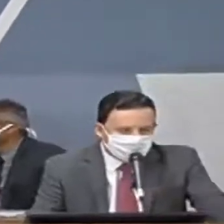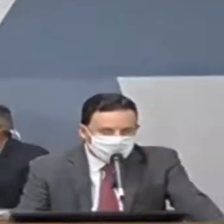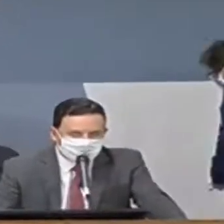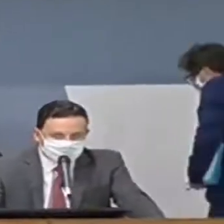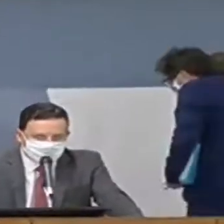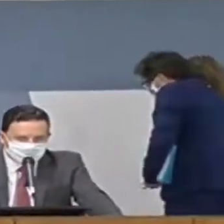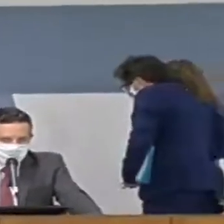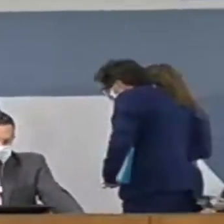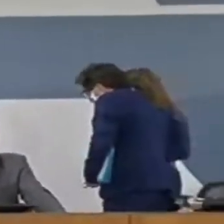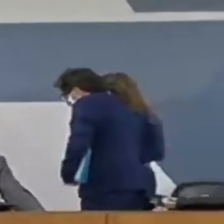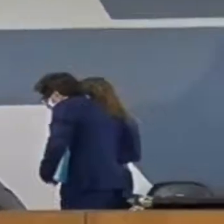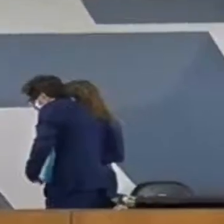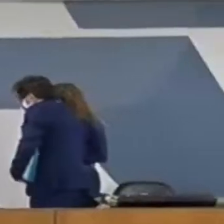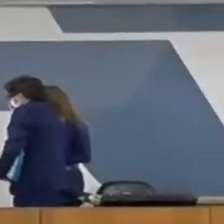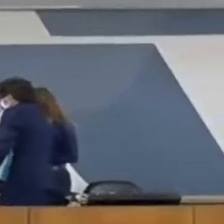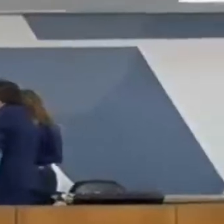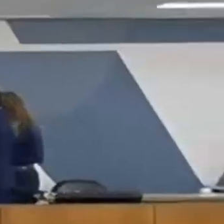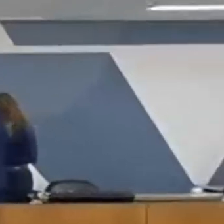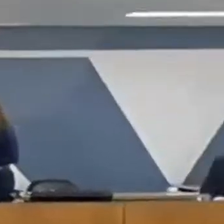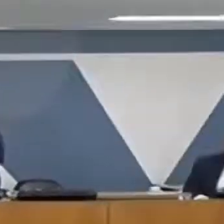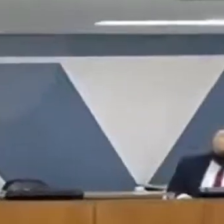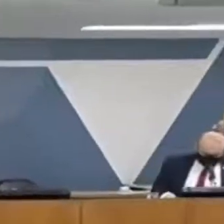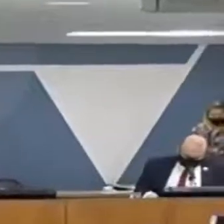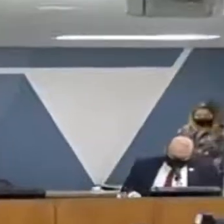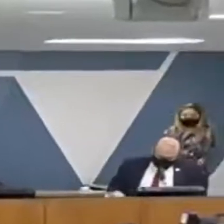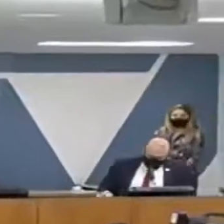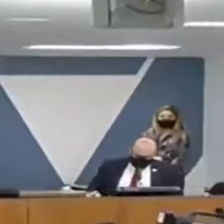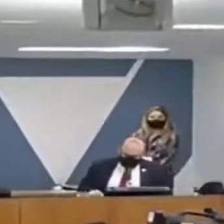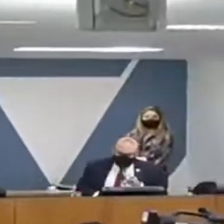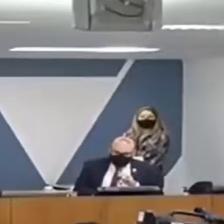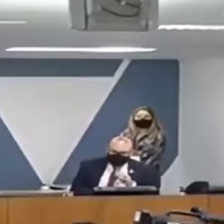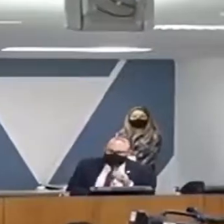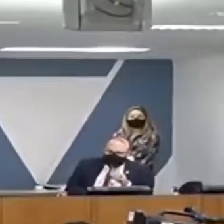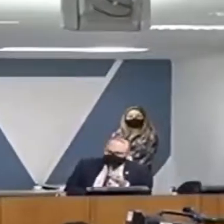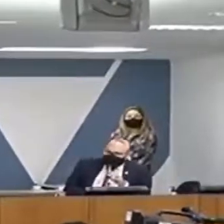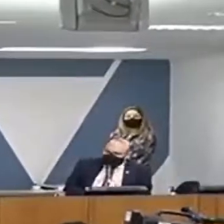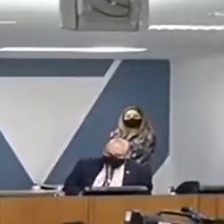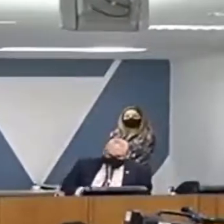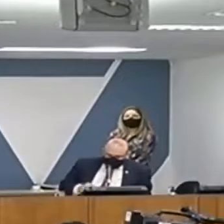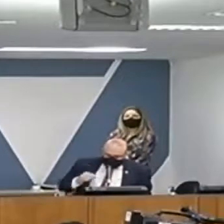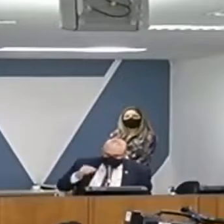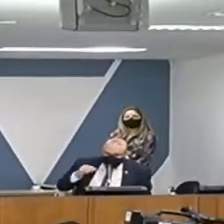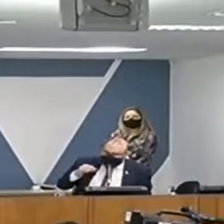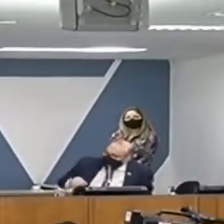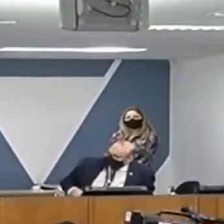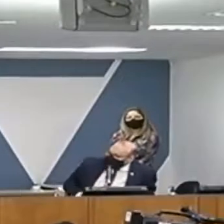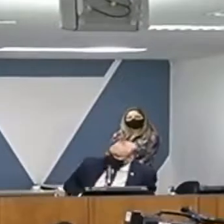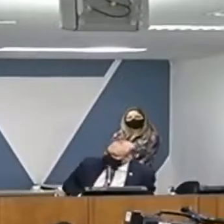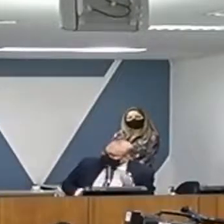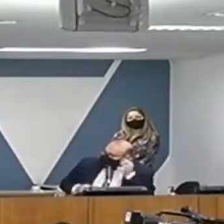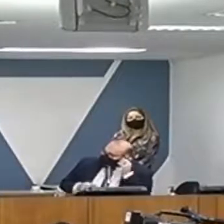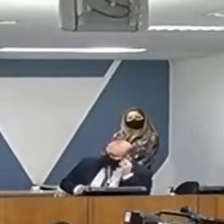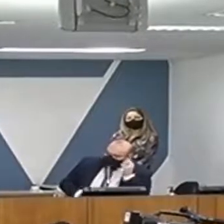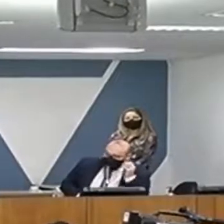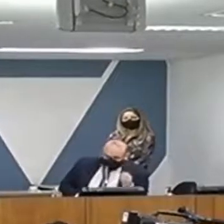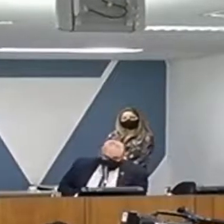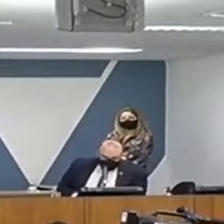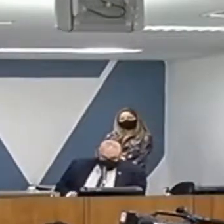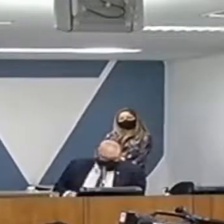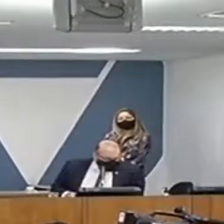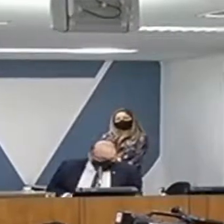autor, junto comigo, do requerimento, deputado professor Cleiton. Boa tarde, Presidente,